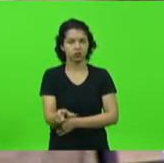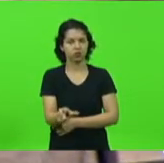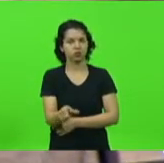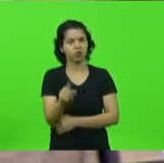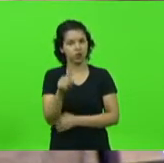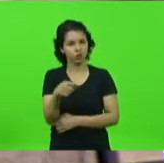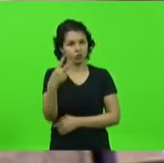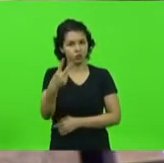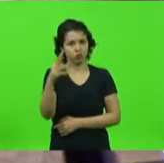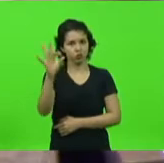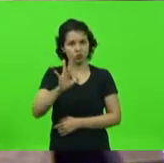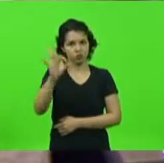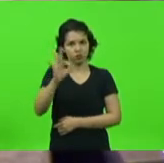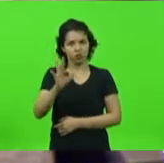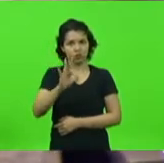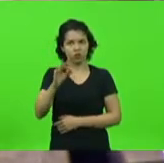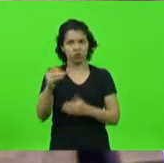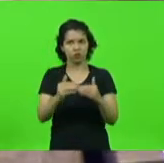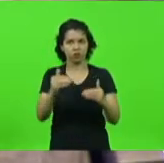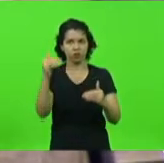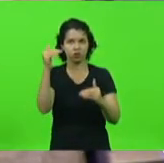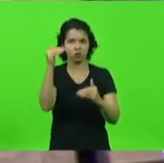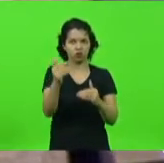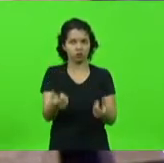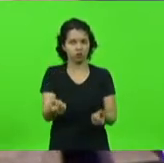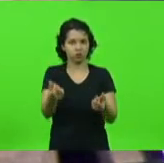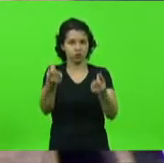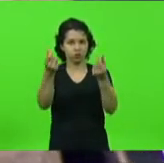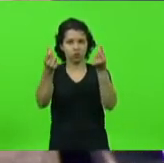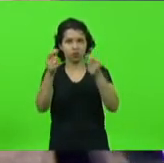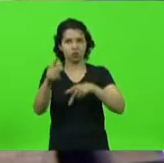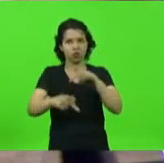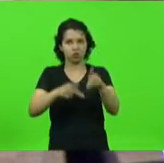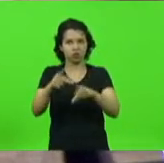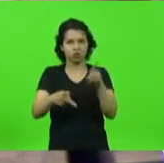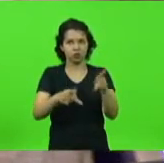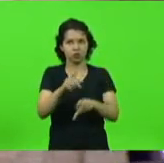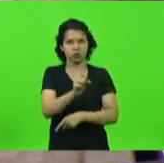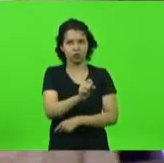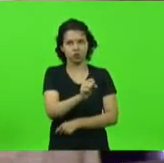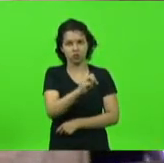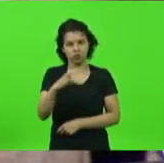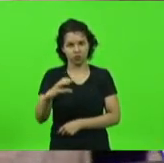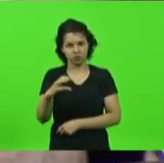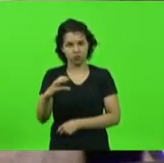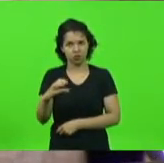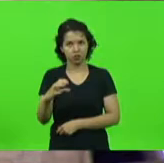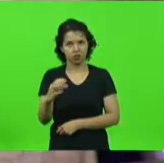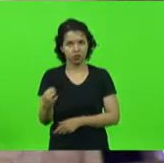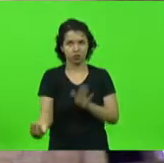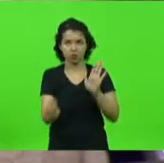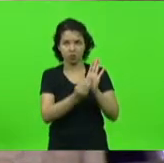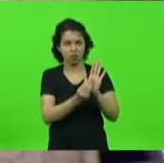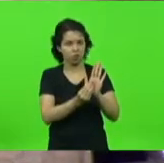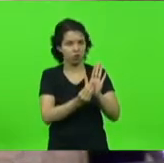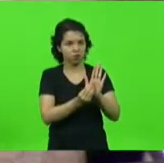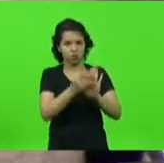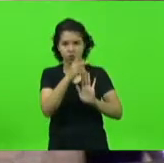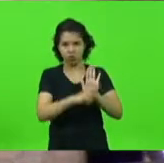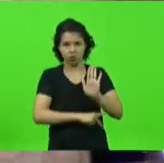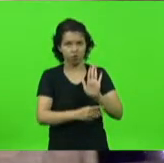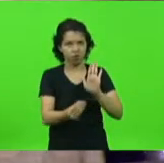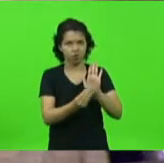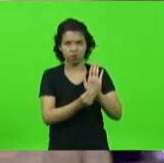2% mais ricos da população catarinense. Não consta aqui dentro do projeto